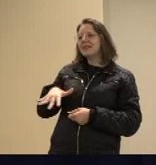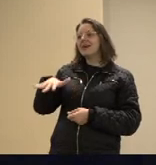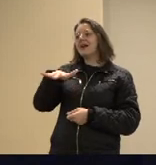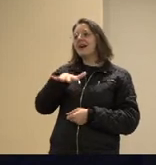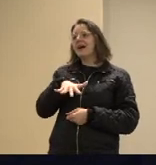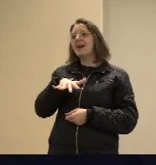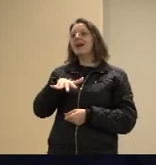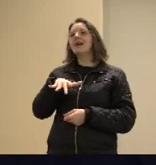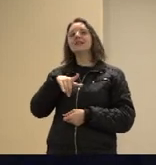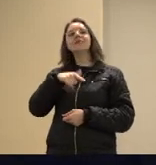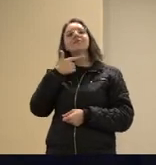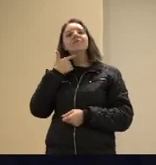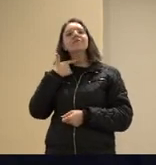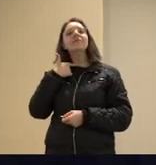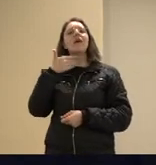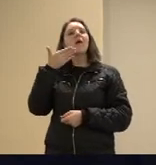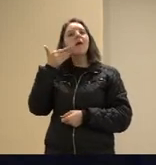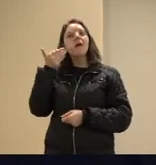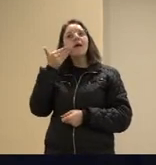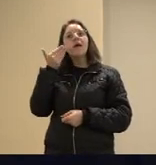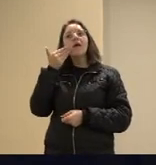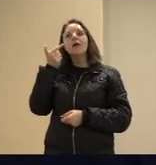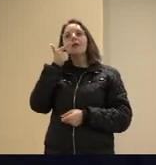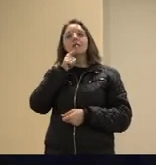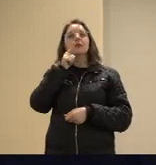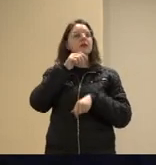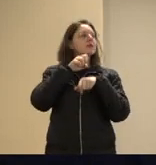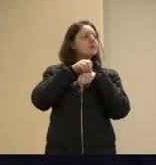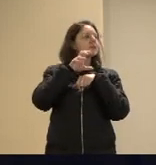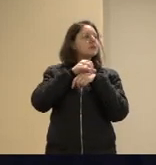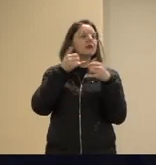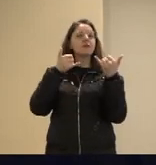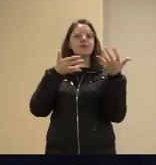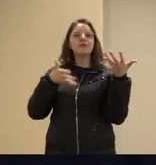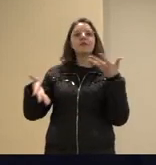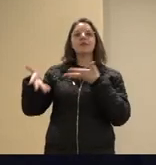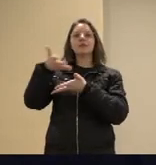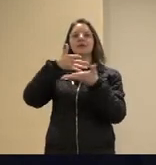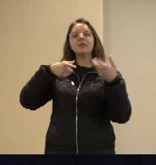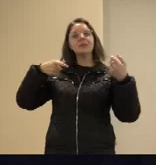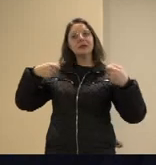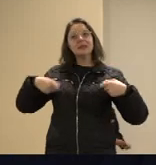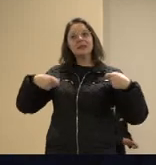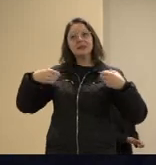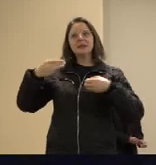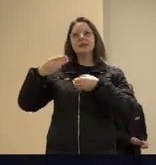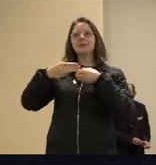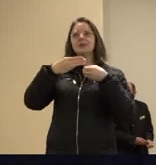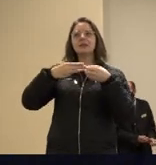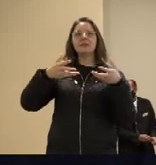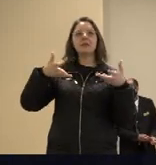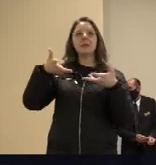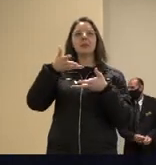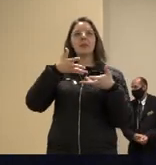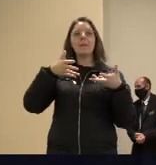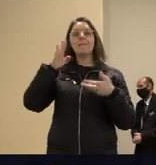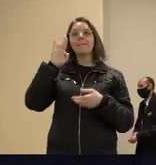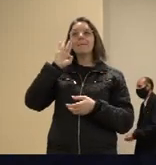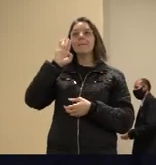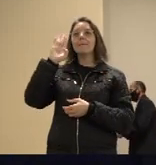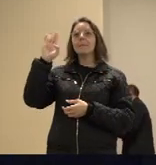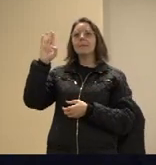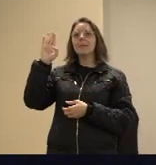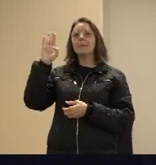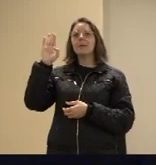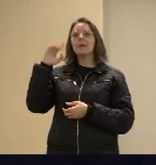essa vontade de aprender, de passar também informações, essa troca necessária entre os municípios, e principalmente num tema